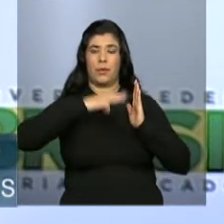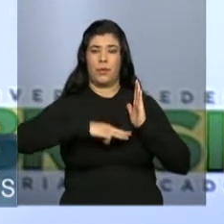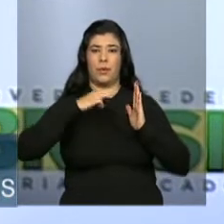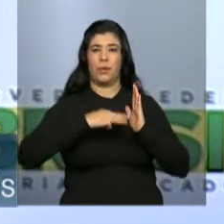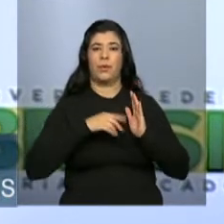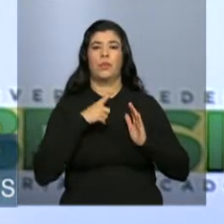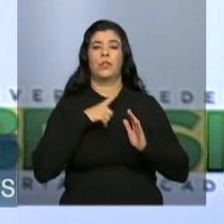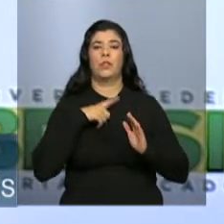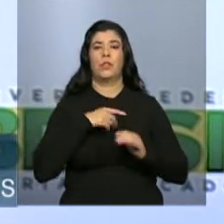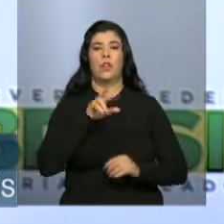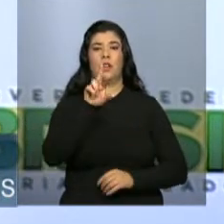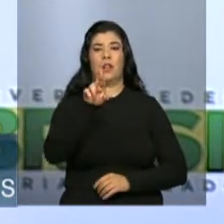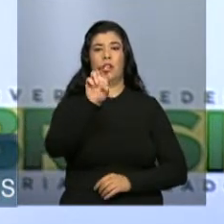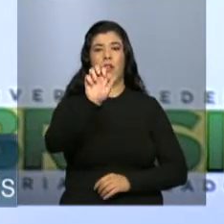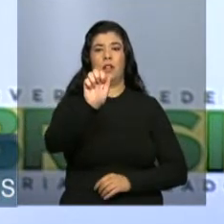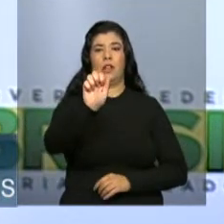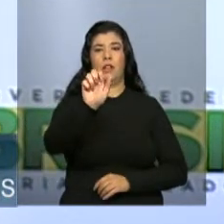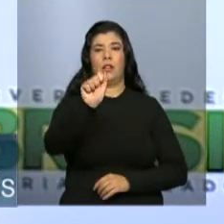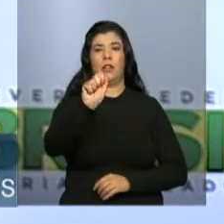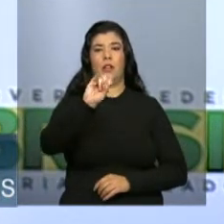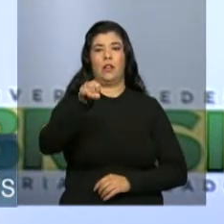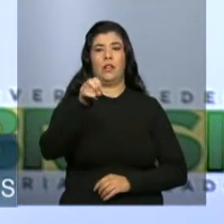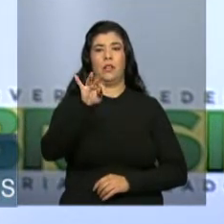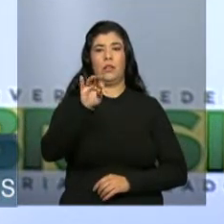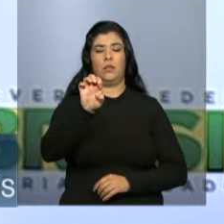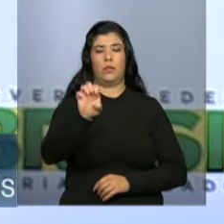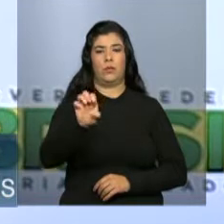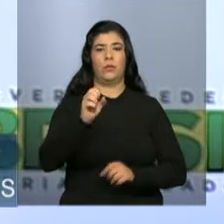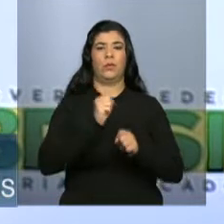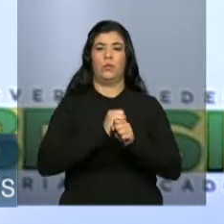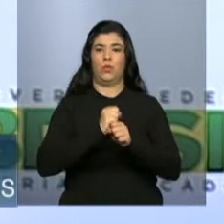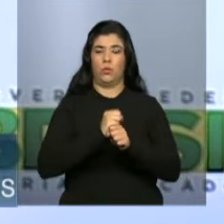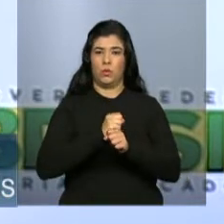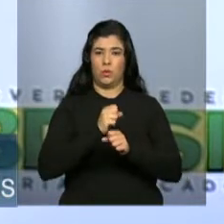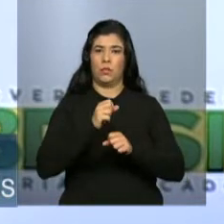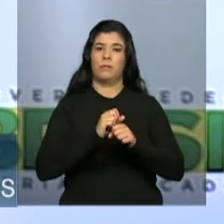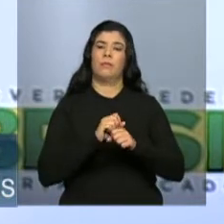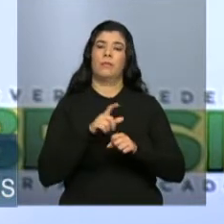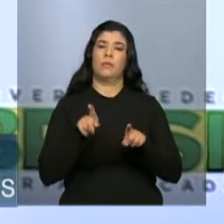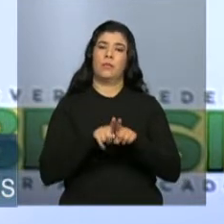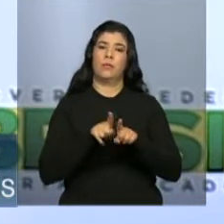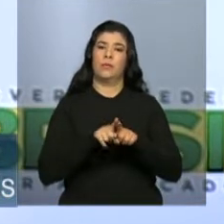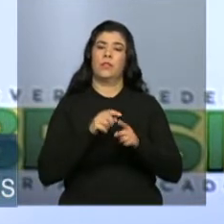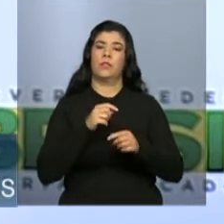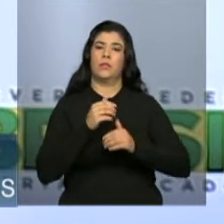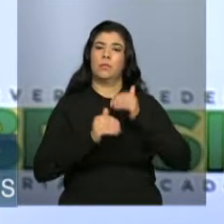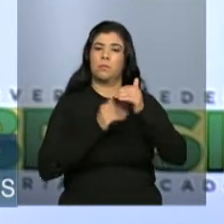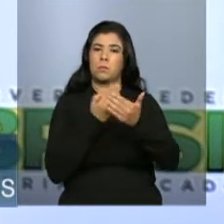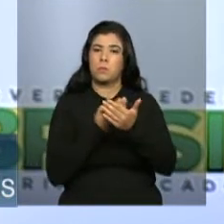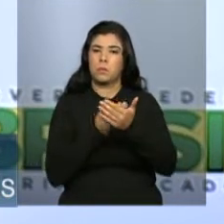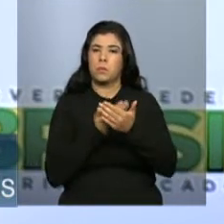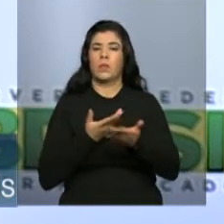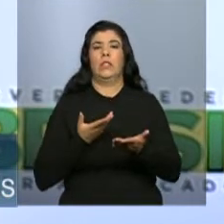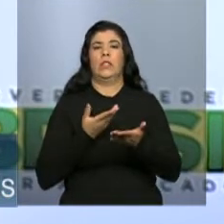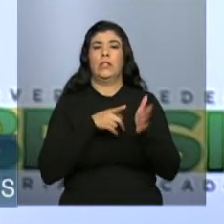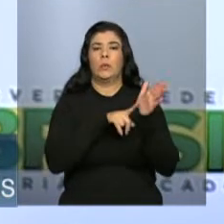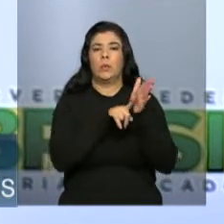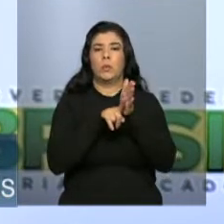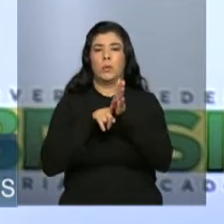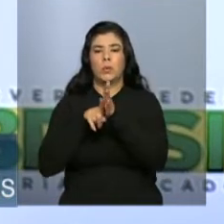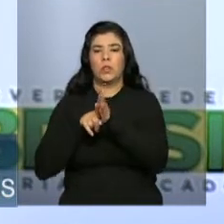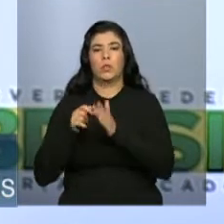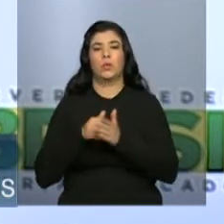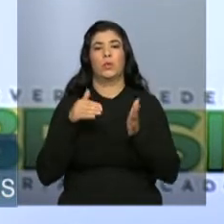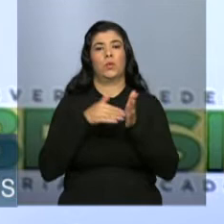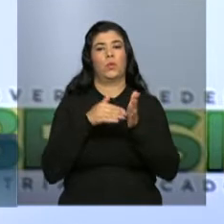reajuste anual para preço de medicamentos foi construído ao longo desse último ano por todos os